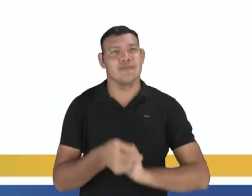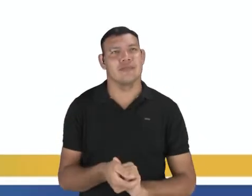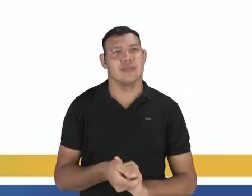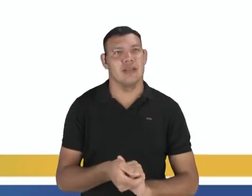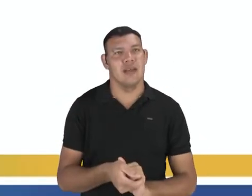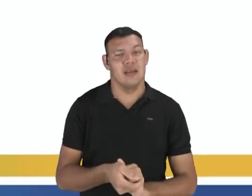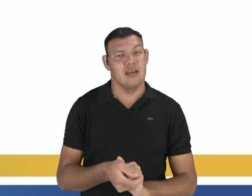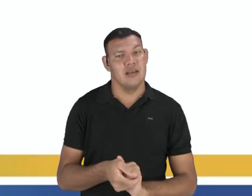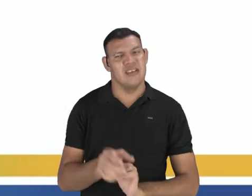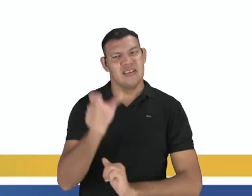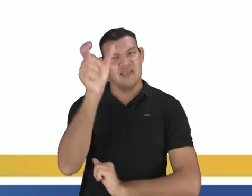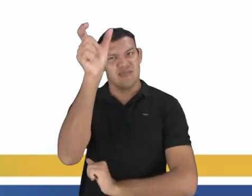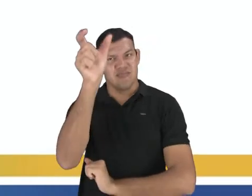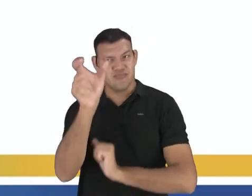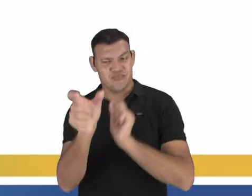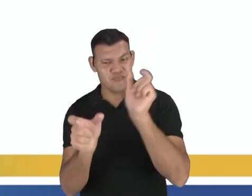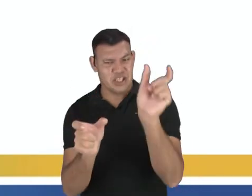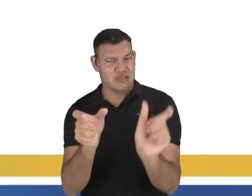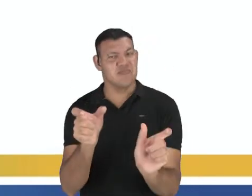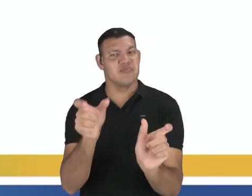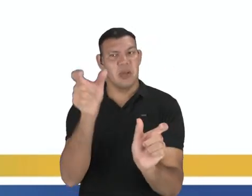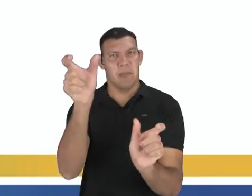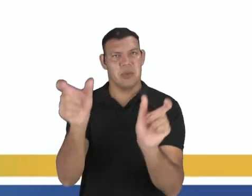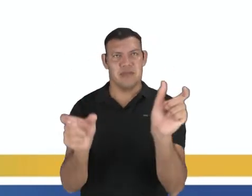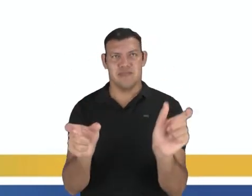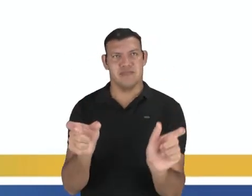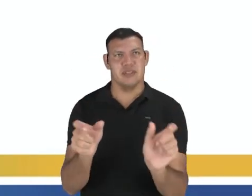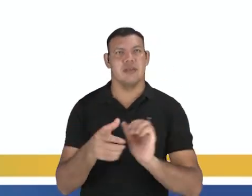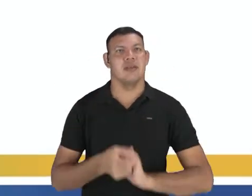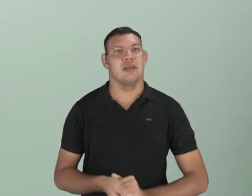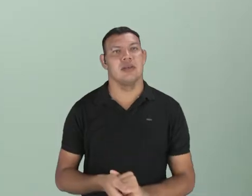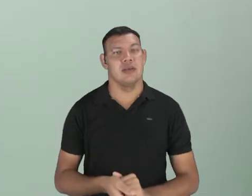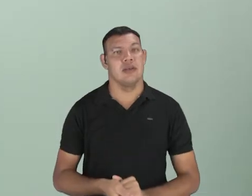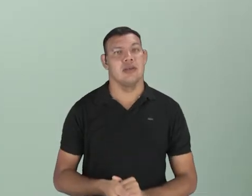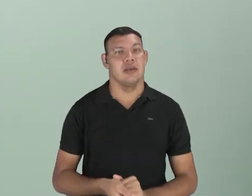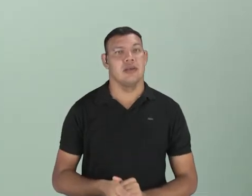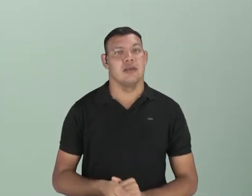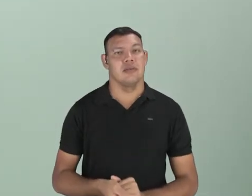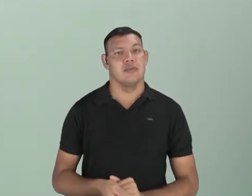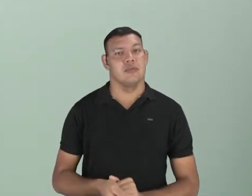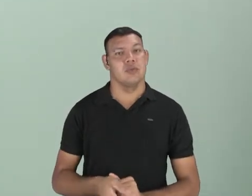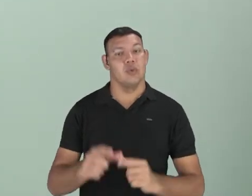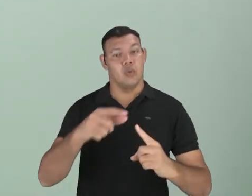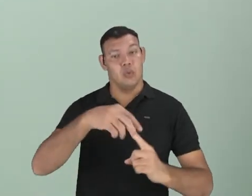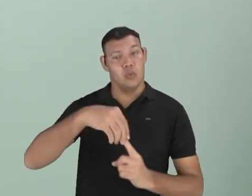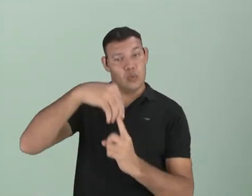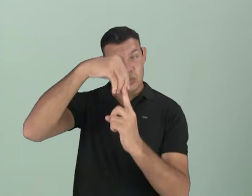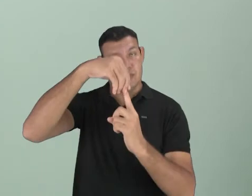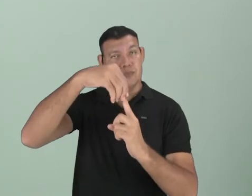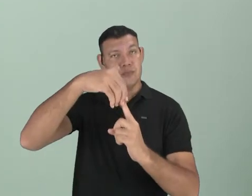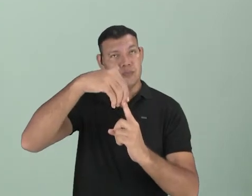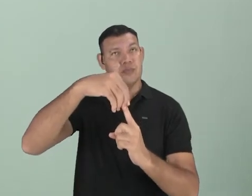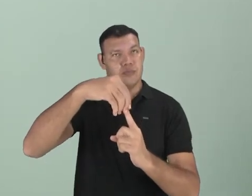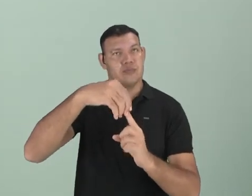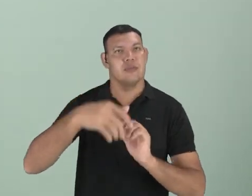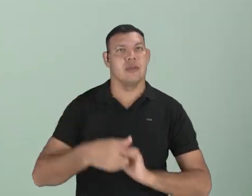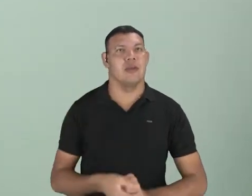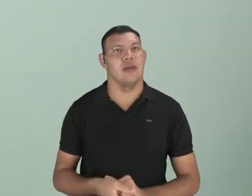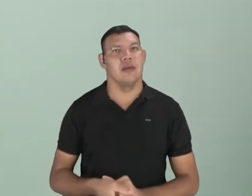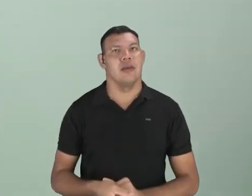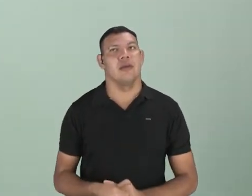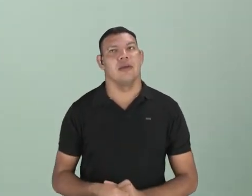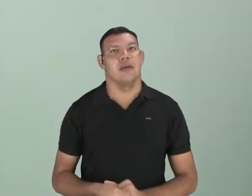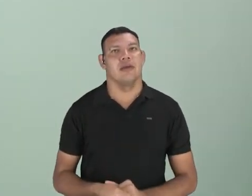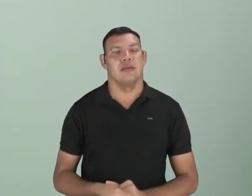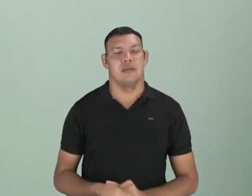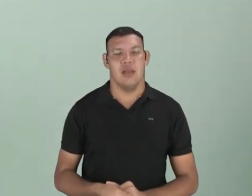apenas um núcleo. O que é esse núcleo? É uma situação só, é um ambiente só. Nós não vamos ter várias situações. Ah, o